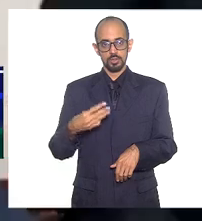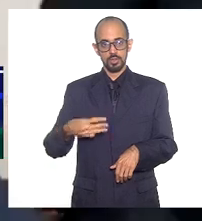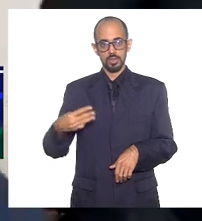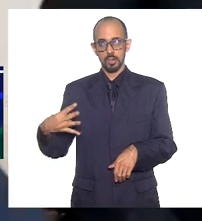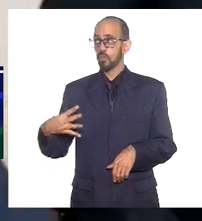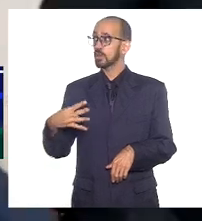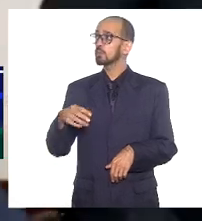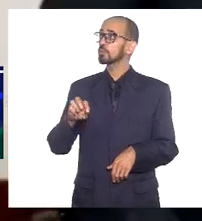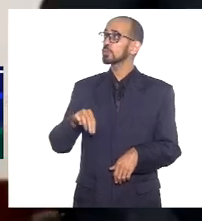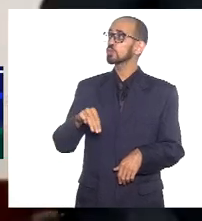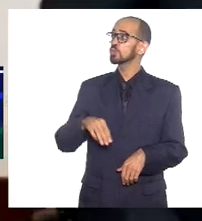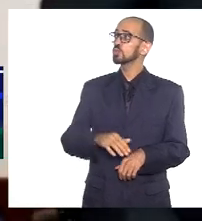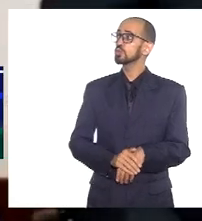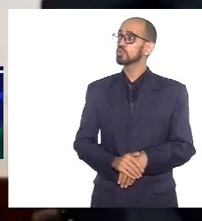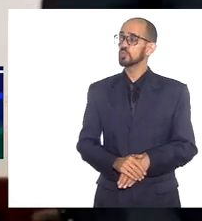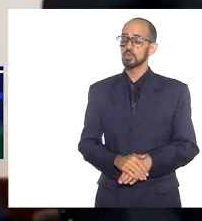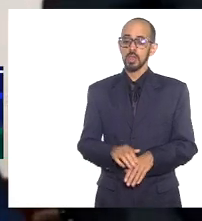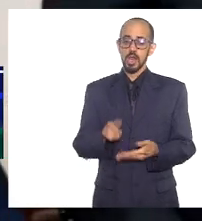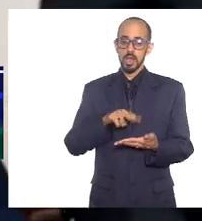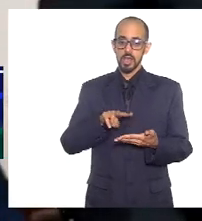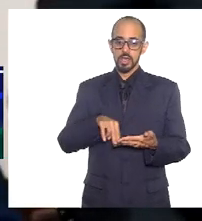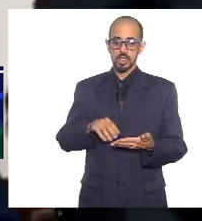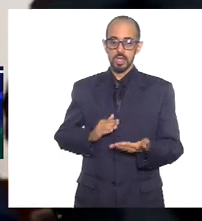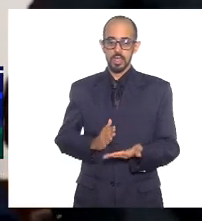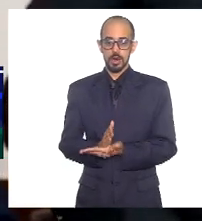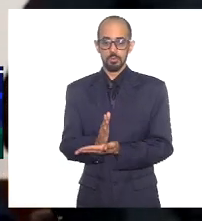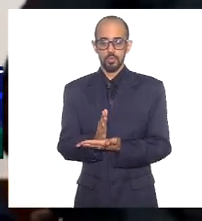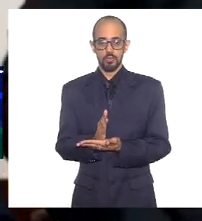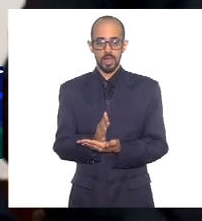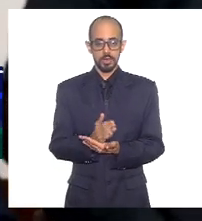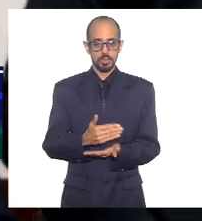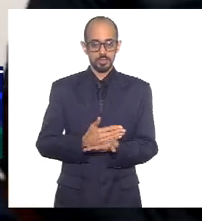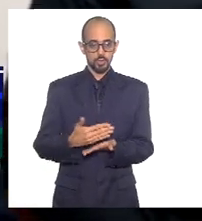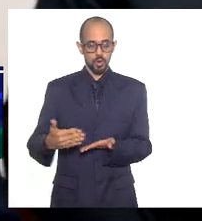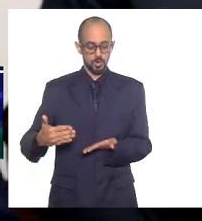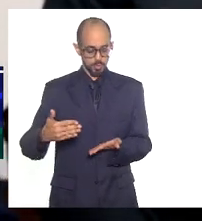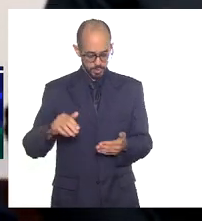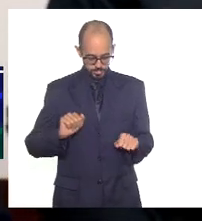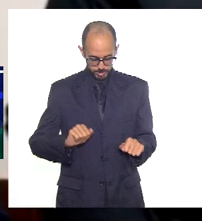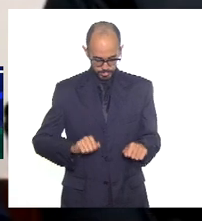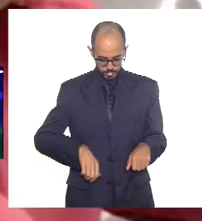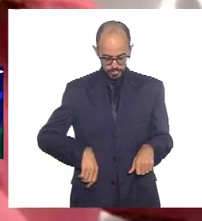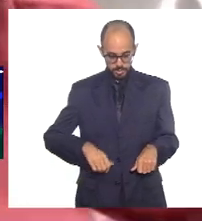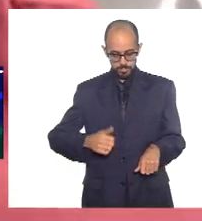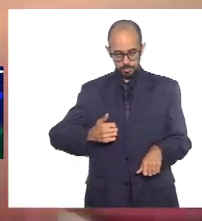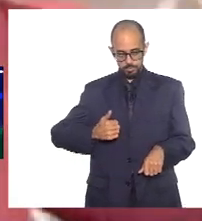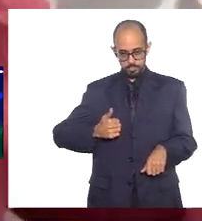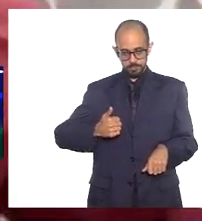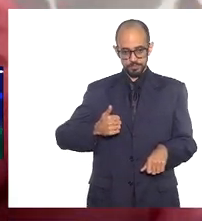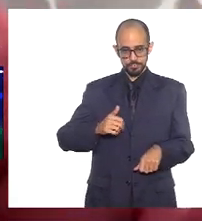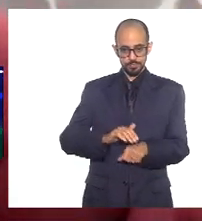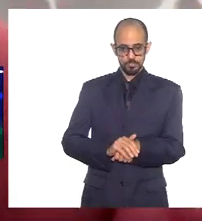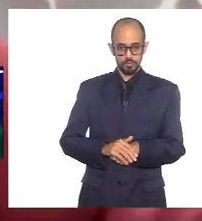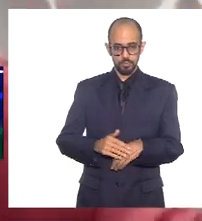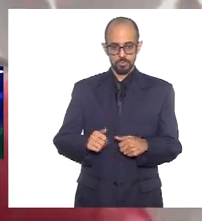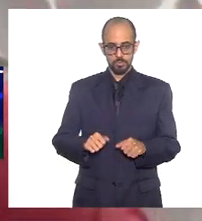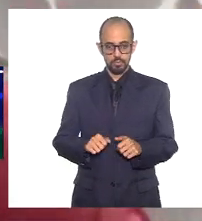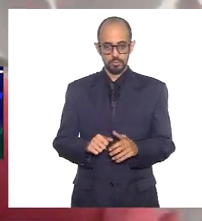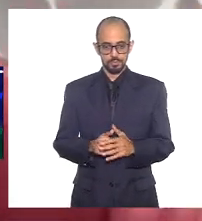lida e aprovada a ata passa-se a ordem da segunda sessão extraordinária do dia quinze de junho de vinte e nove senhor presidente